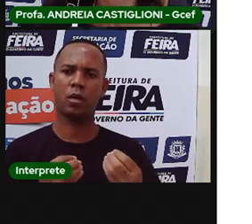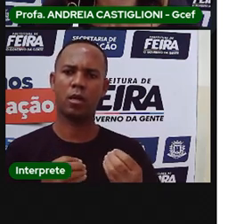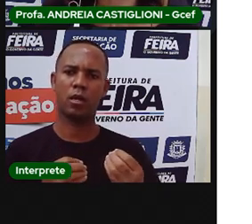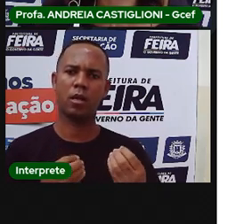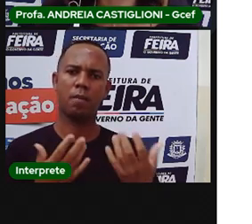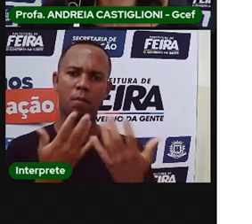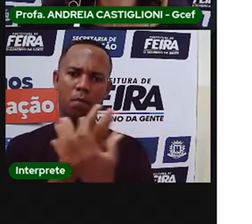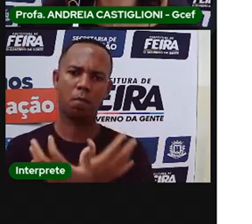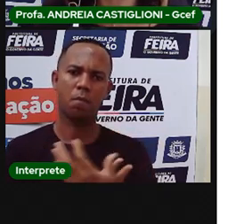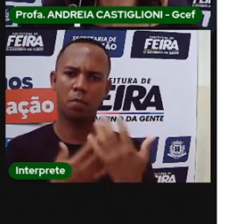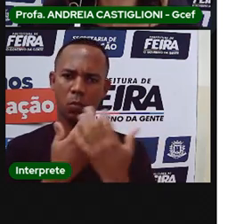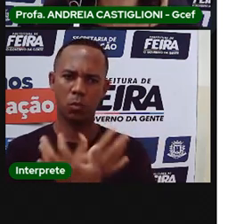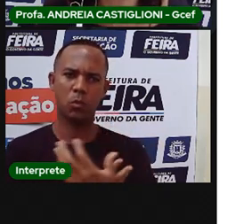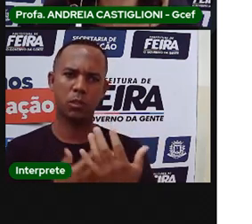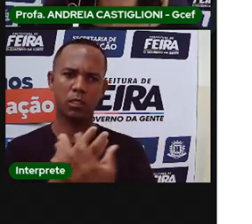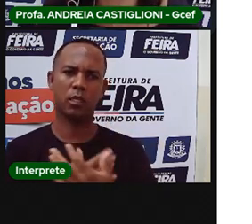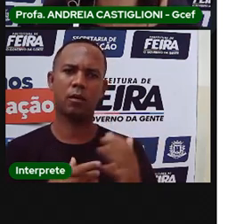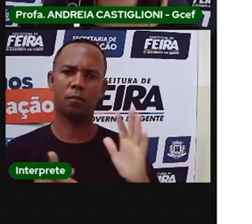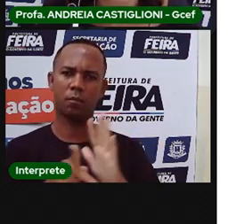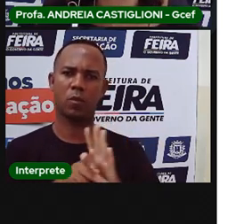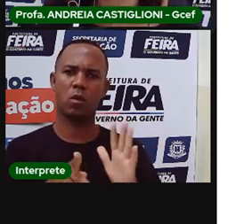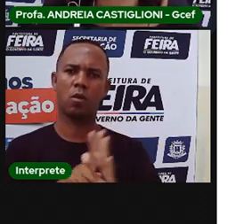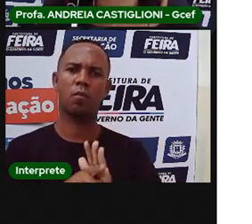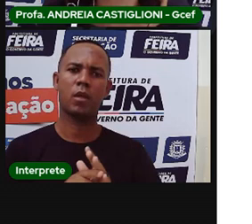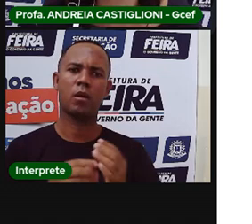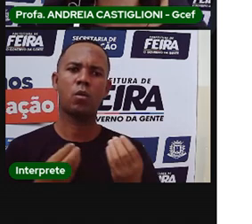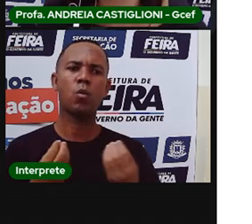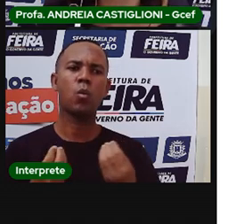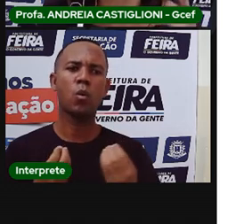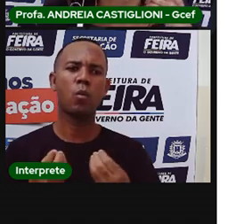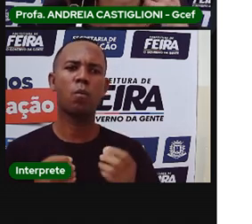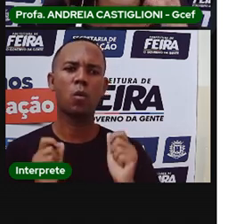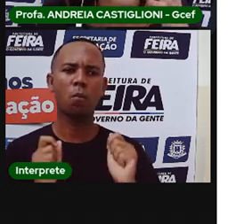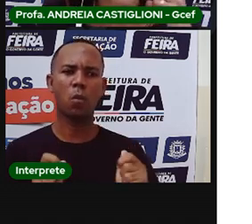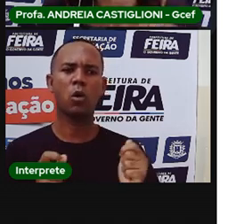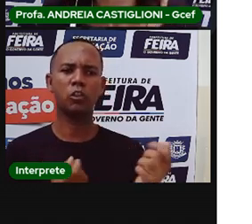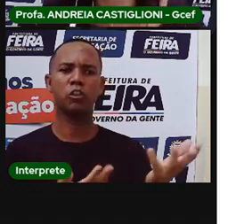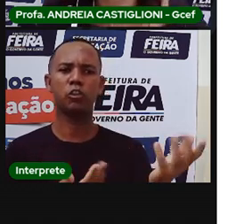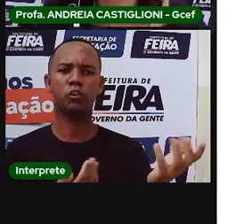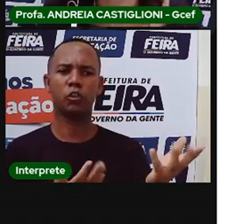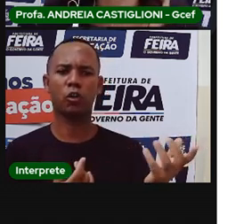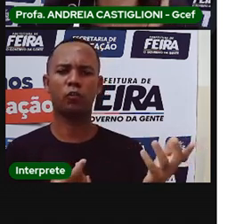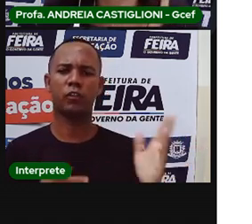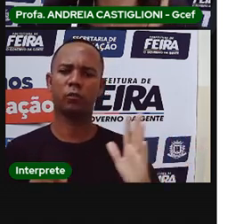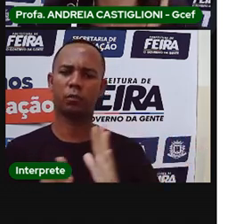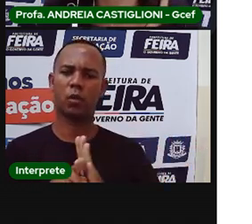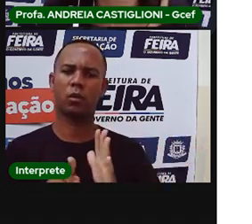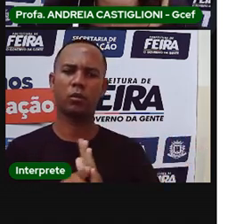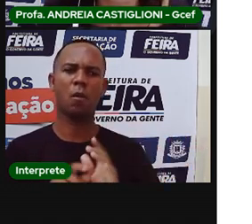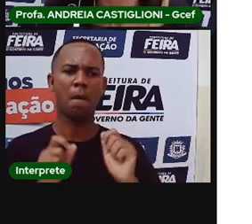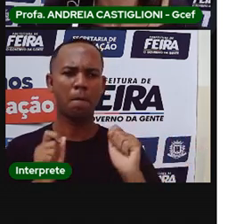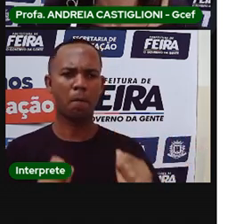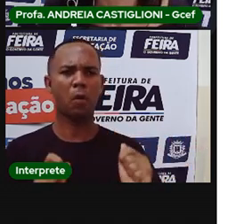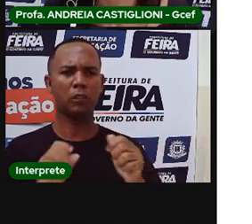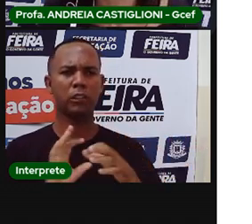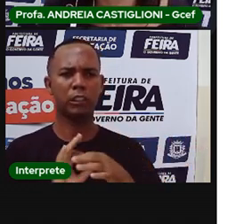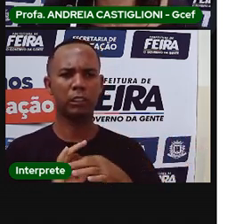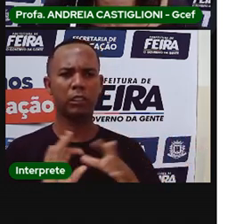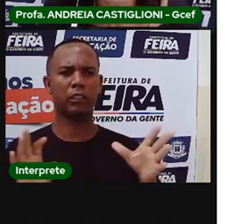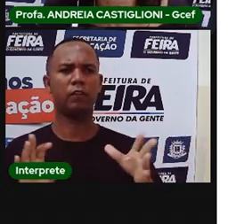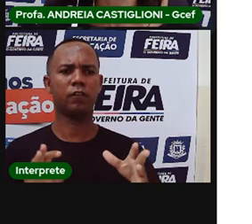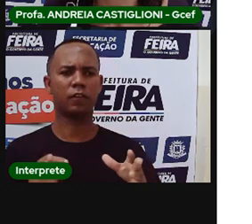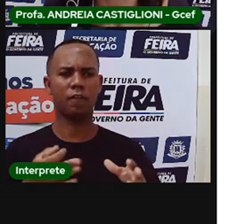gente. E como essa música pode trazer essa representação dos jovens? Como você pode falar,